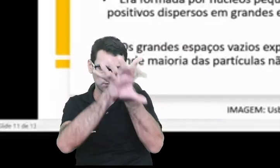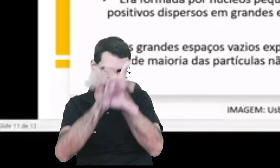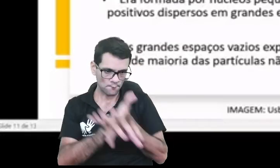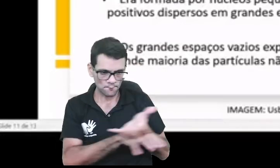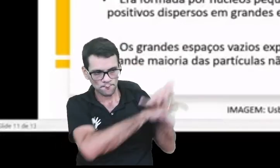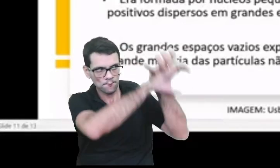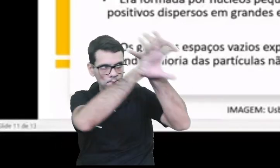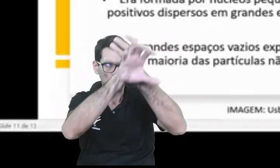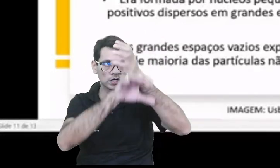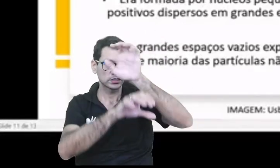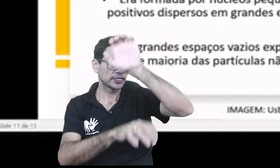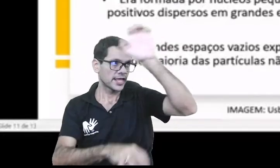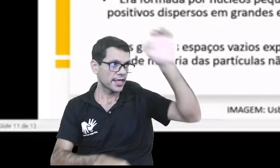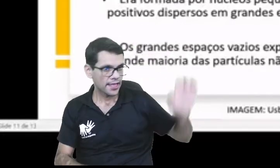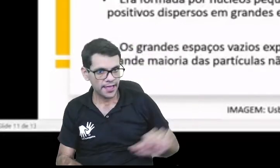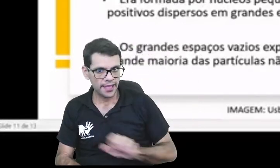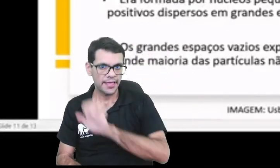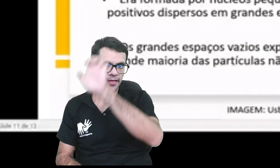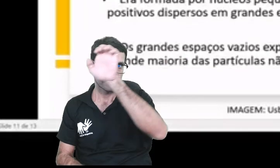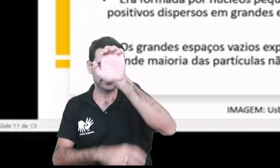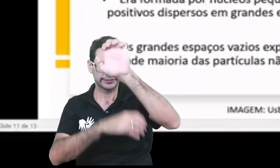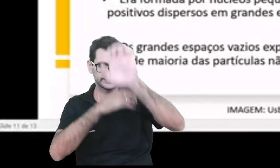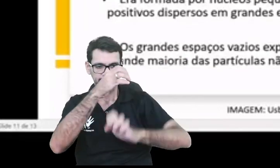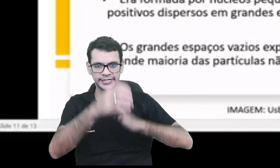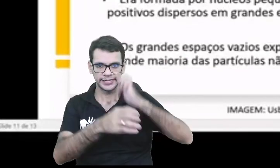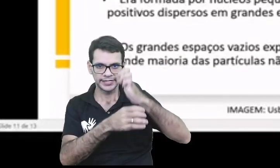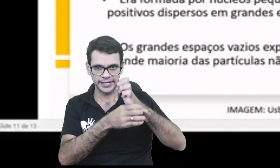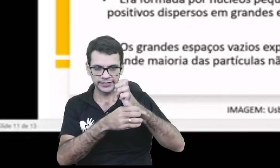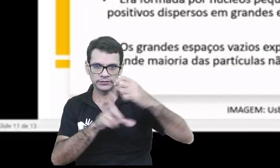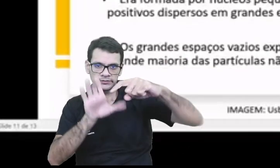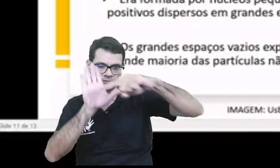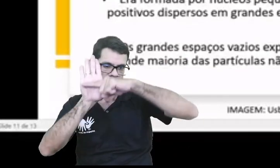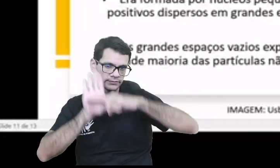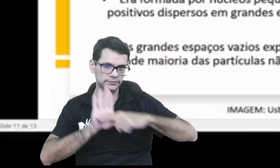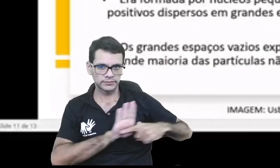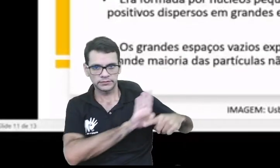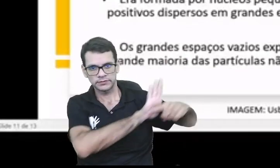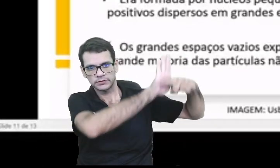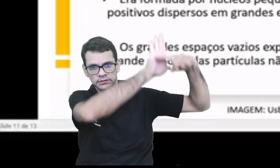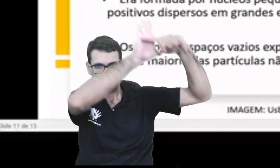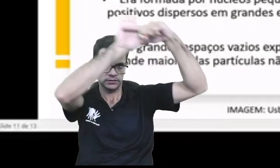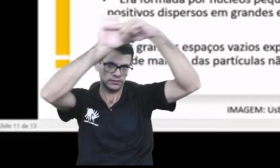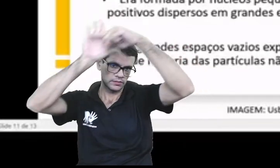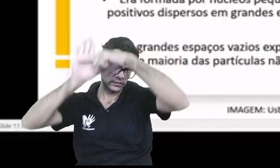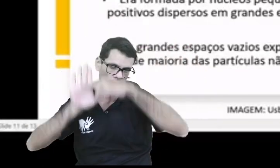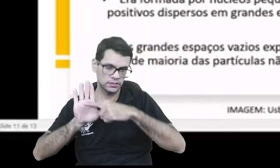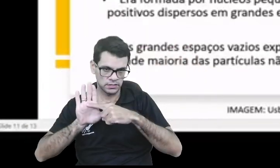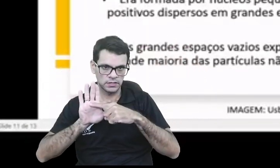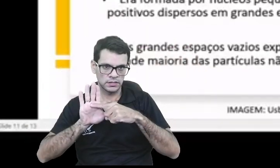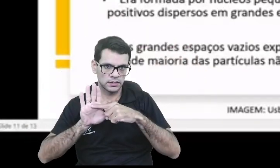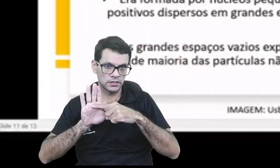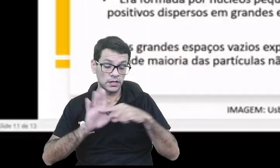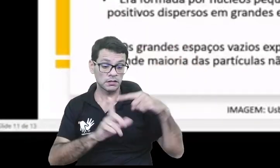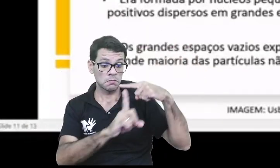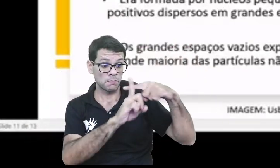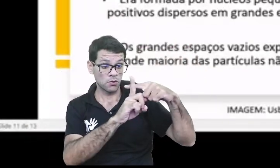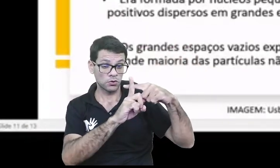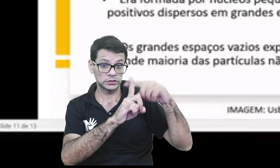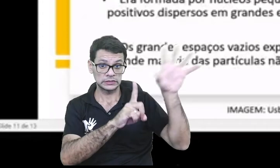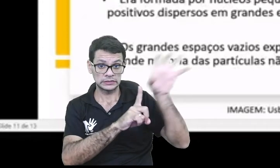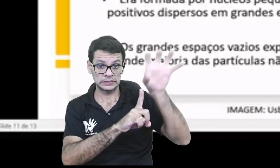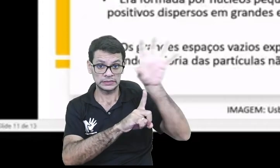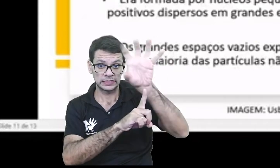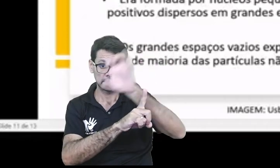tem os elétrons, que são partículas negativas, que são atraídos por essas partículas positivas que estão atravessando